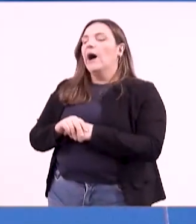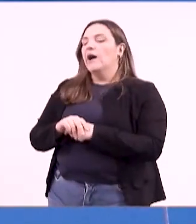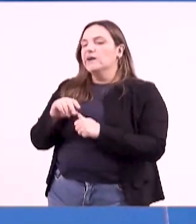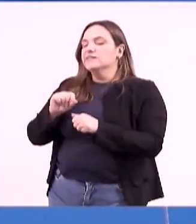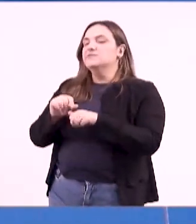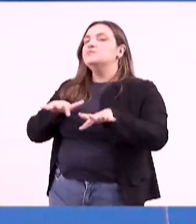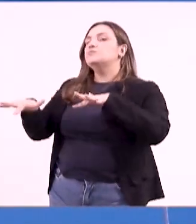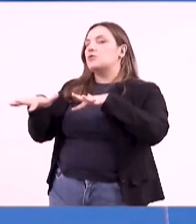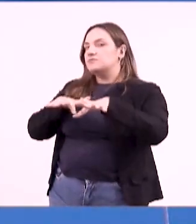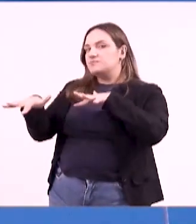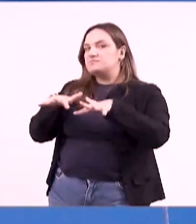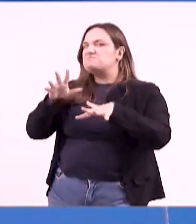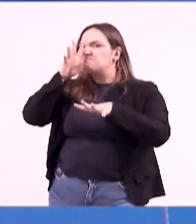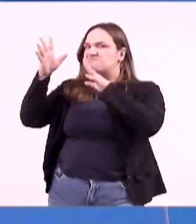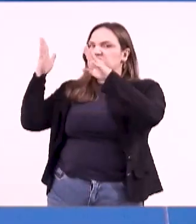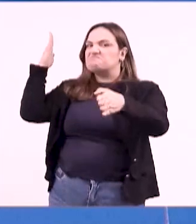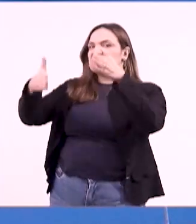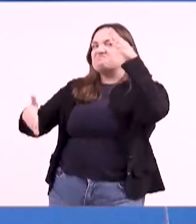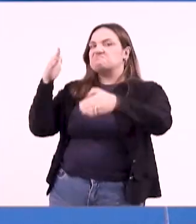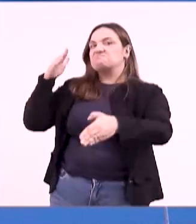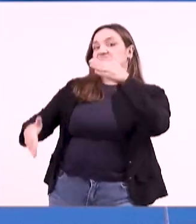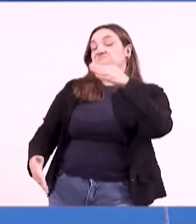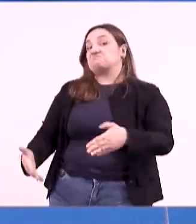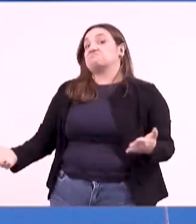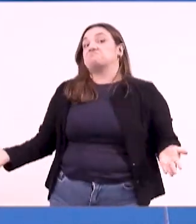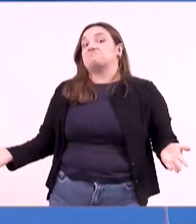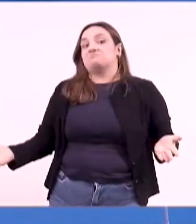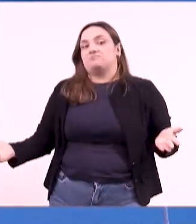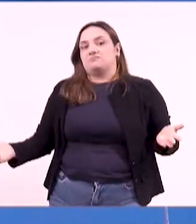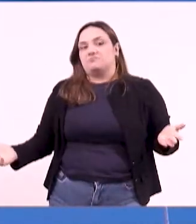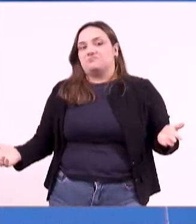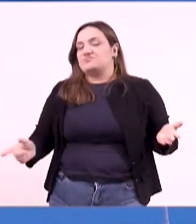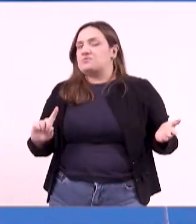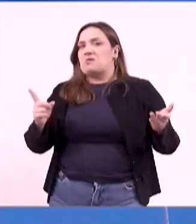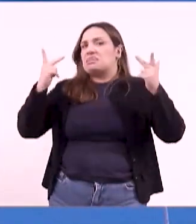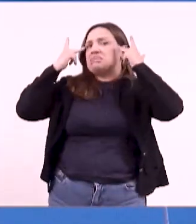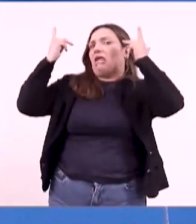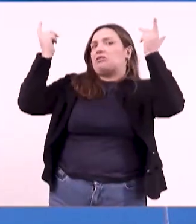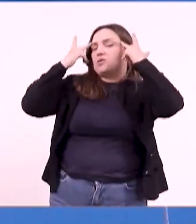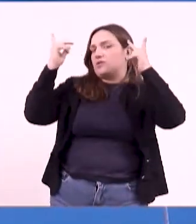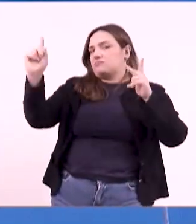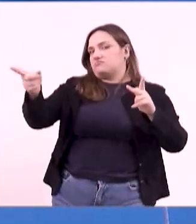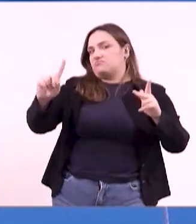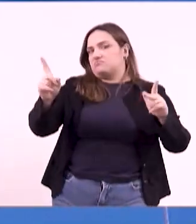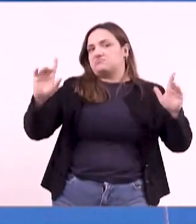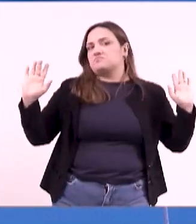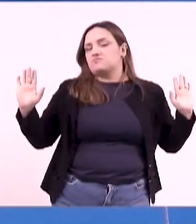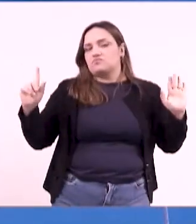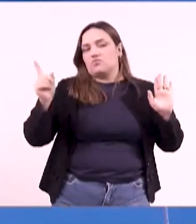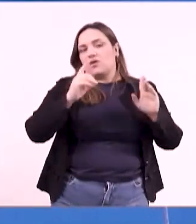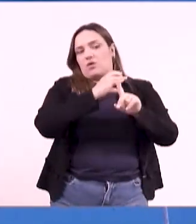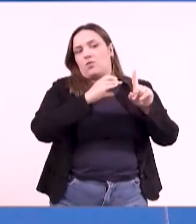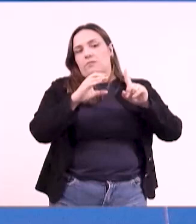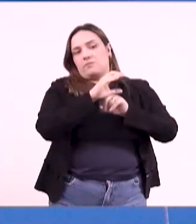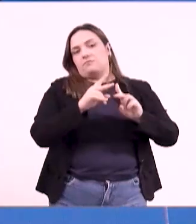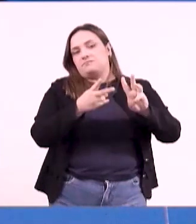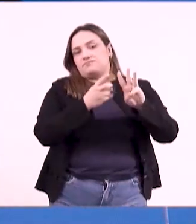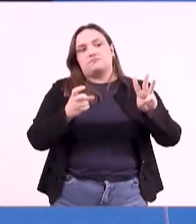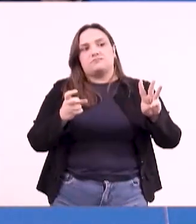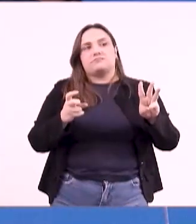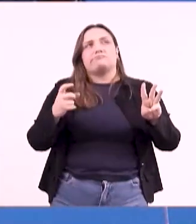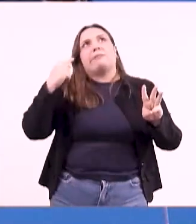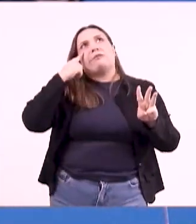esse movimento de invasão. Esse movimento não é espontâneo. Não é uma comunidade indígena que